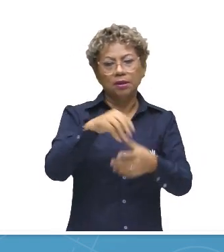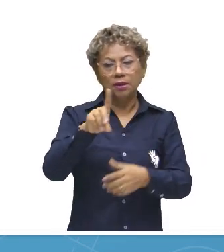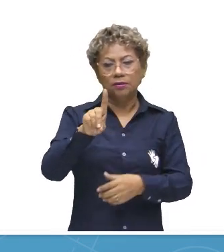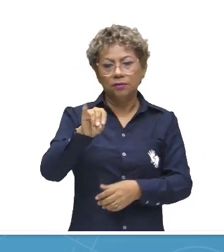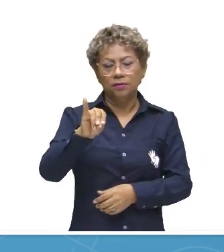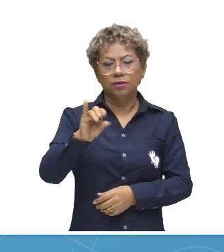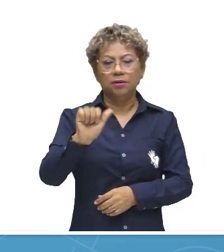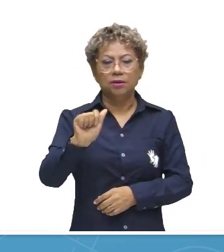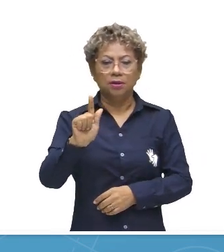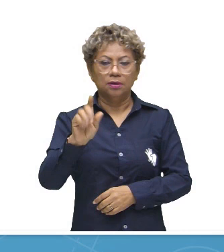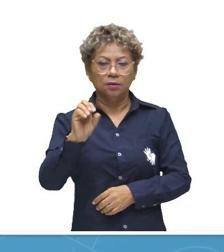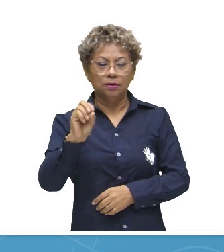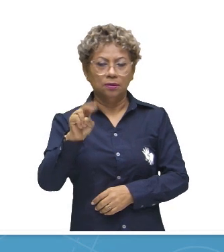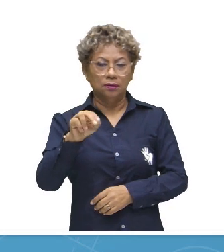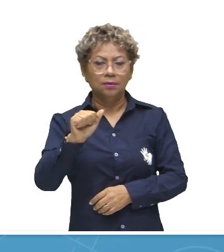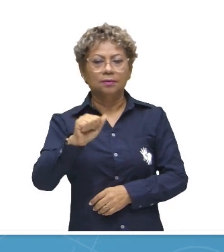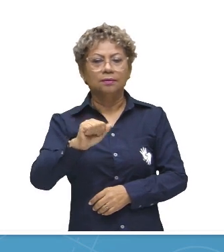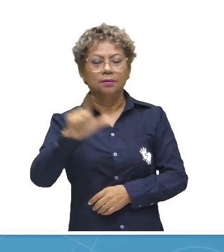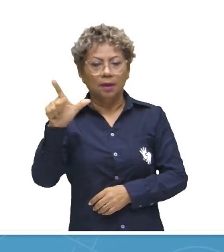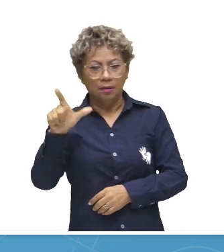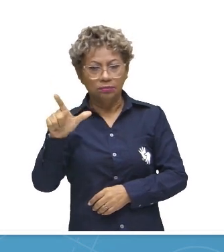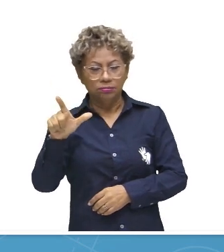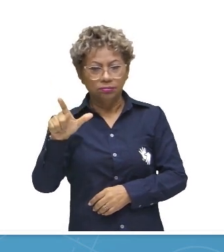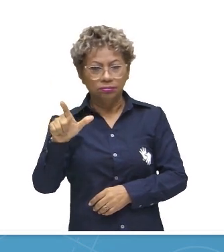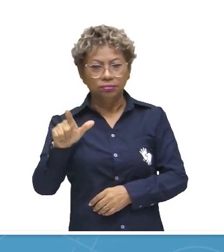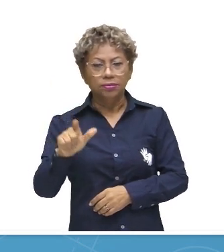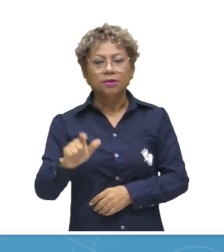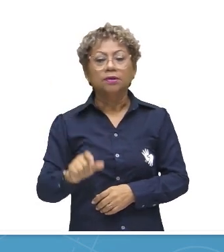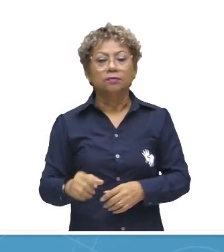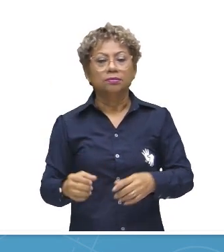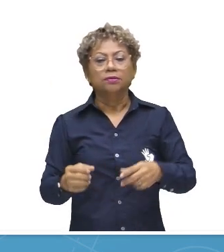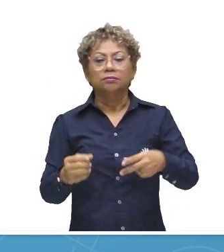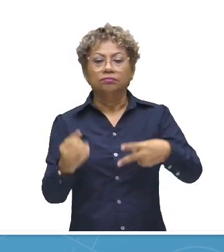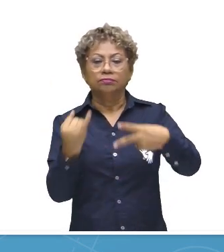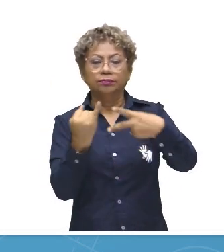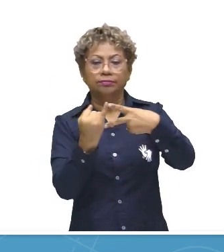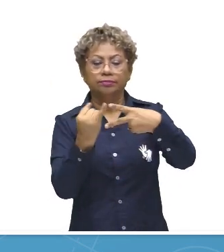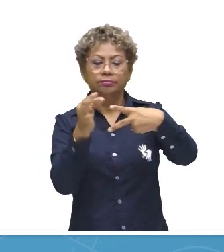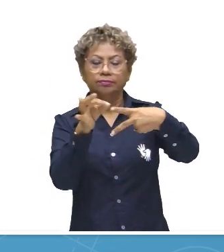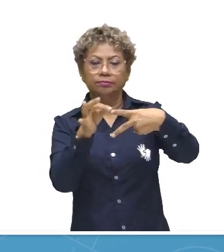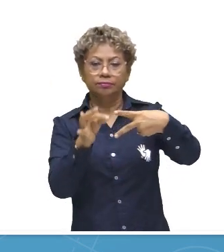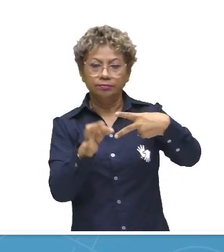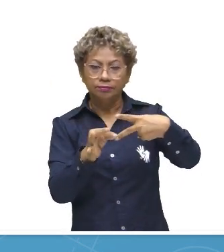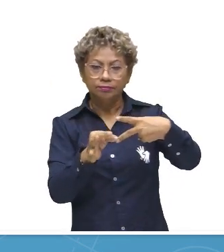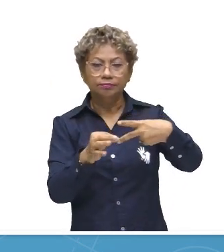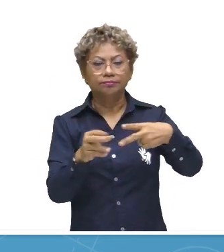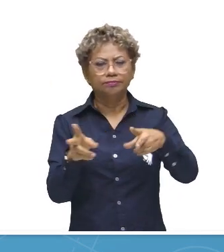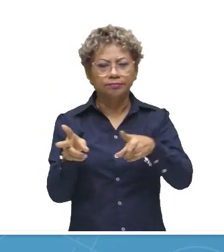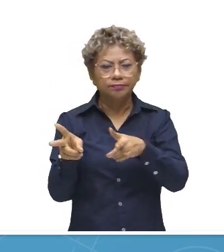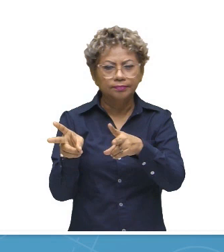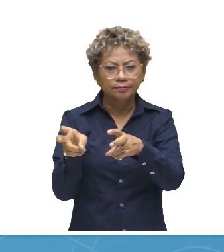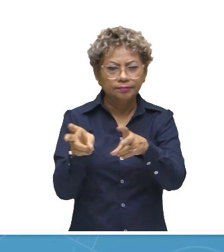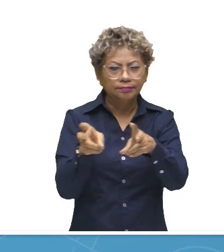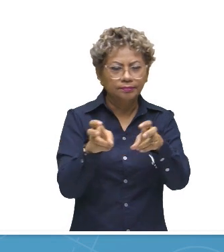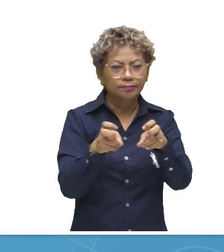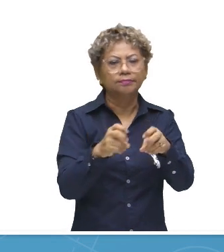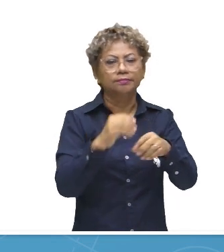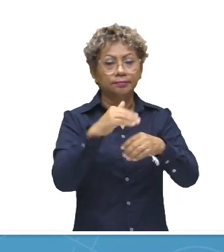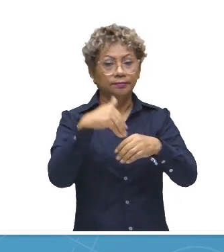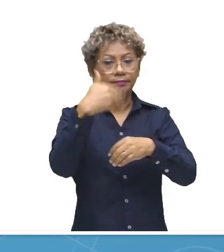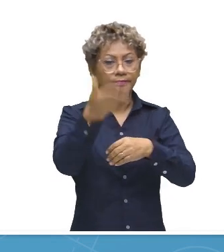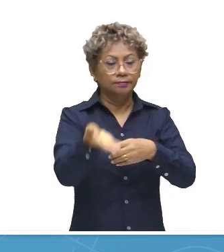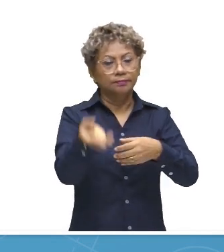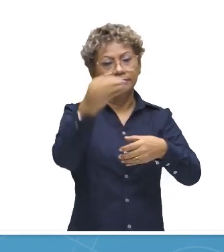polígono. Perfeito? Retomando a ideia, nós temos os lados, os ângulos externos,